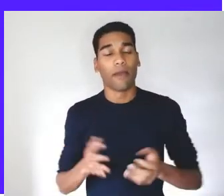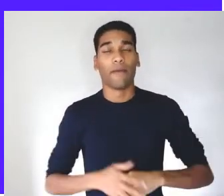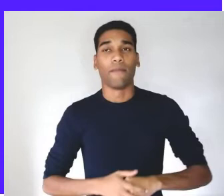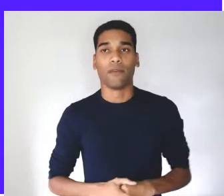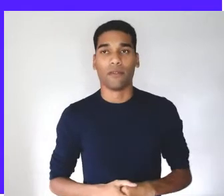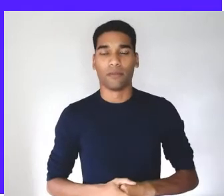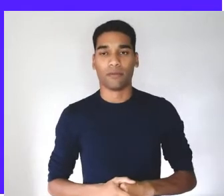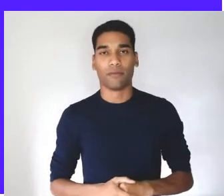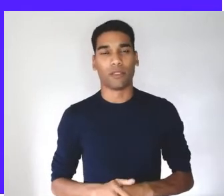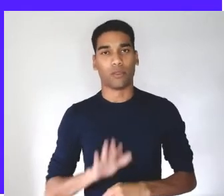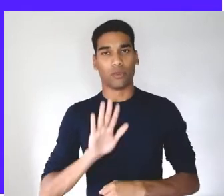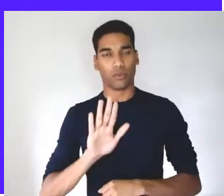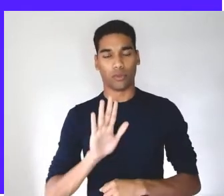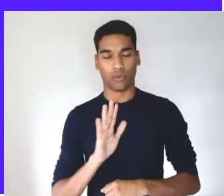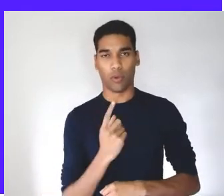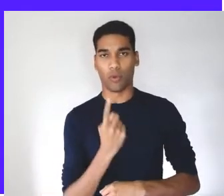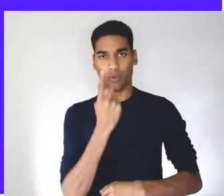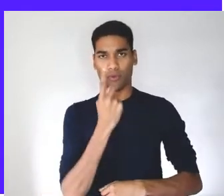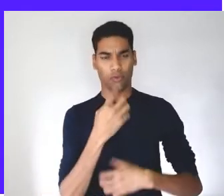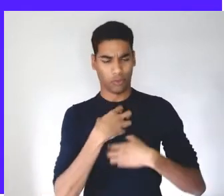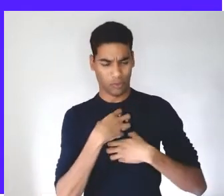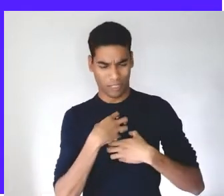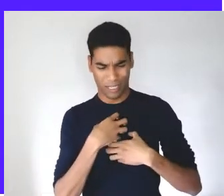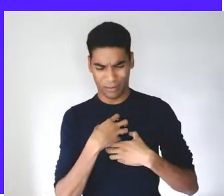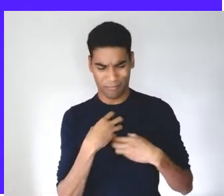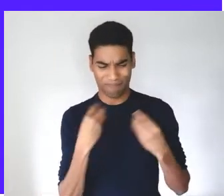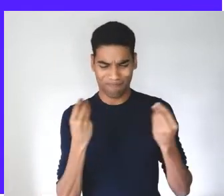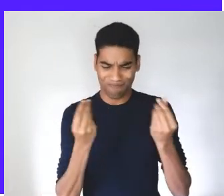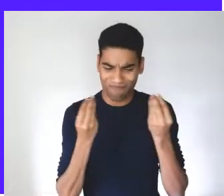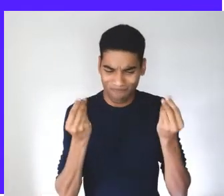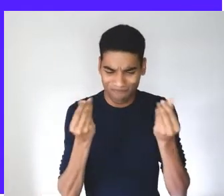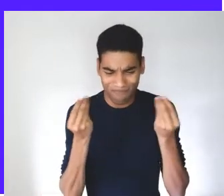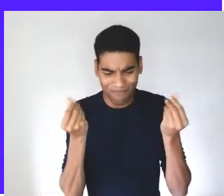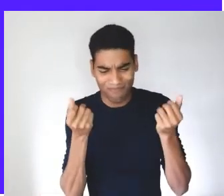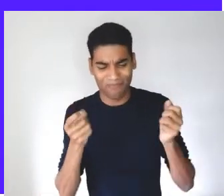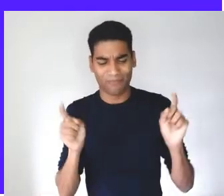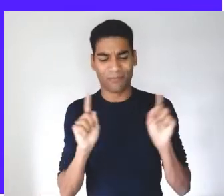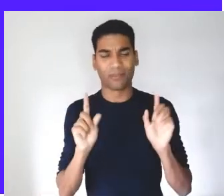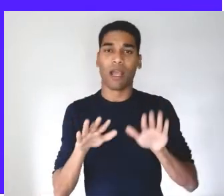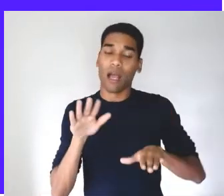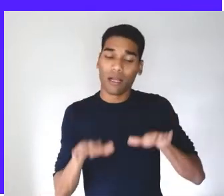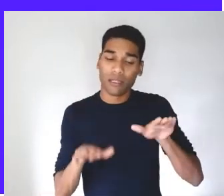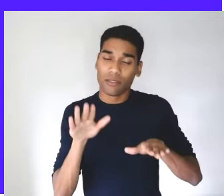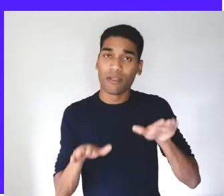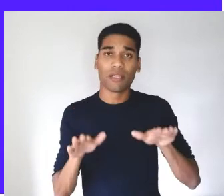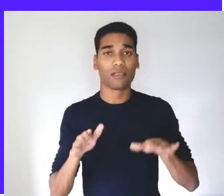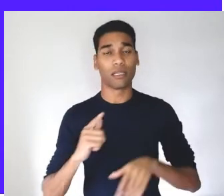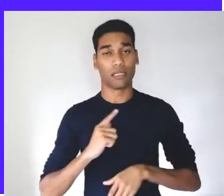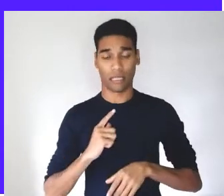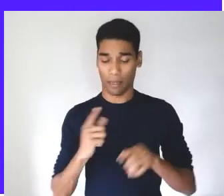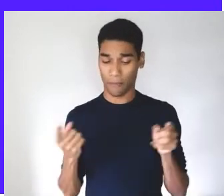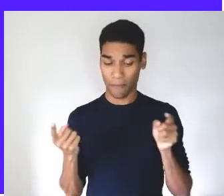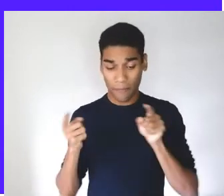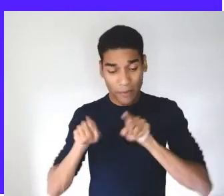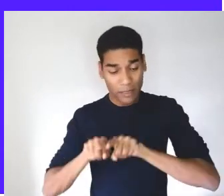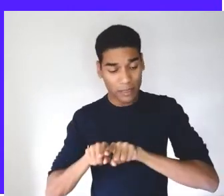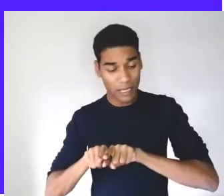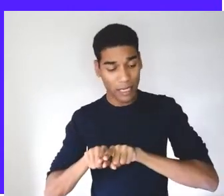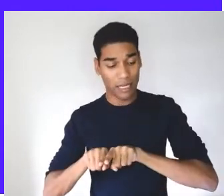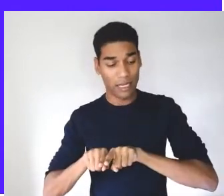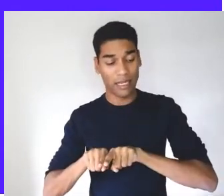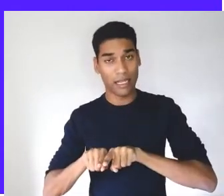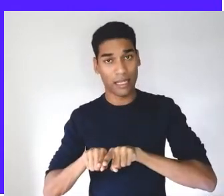muito superficial. Muitas vezes, por meio de parcerias, né, dos grandes veículos. Quando a gente fala dos grandes veículos, são de alcance